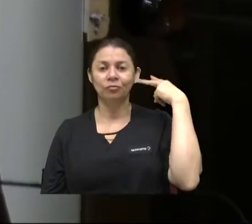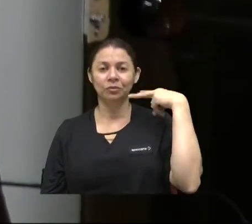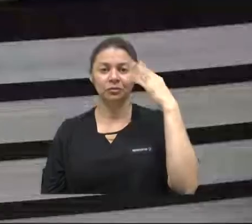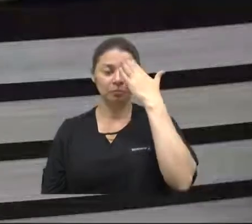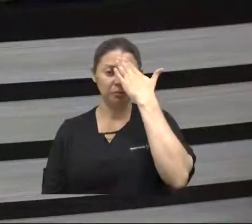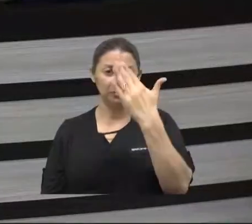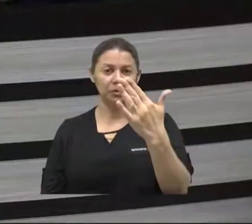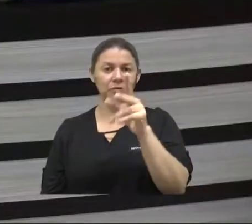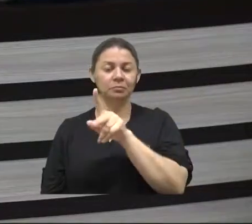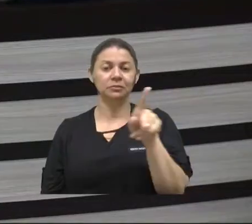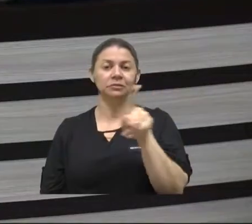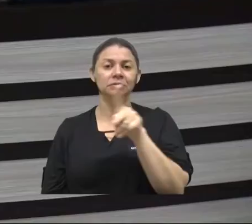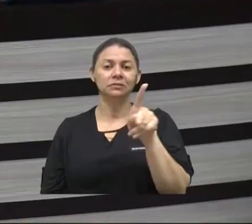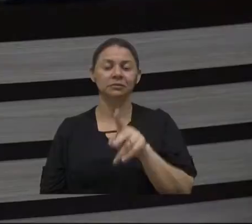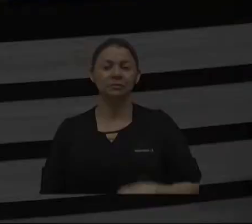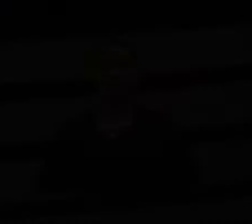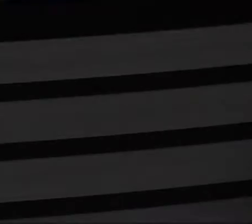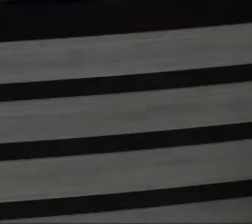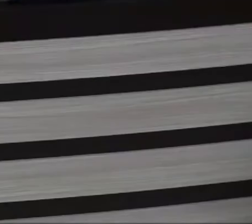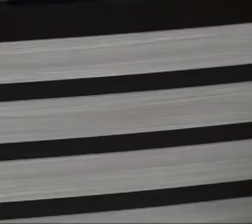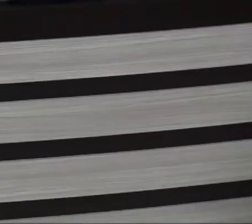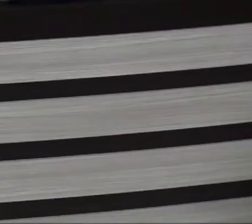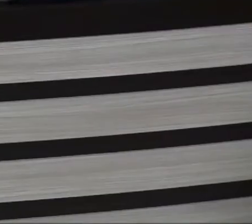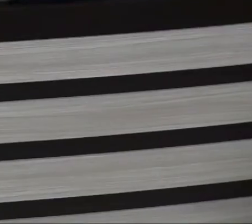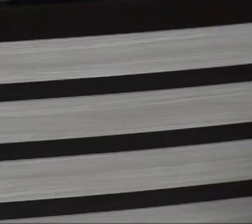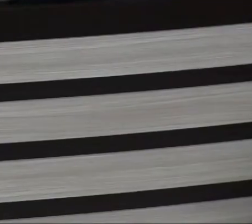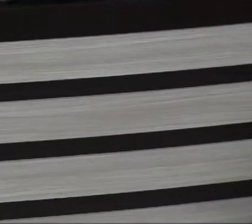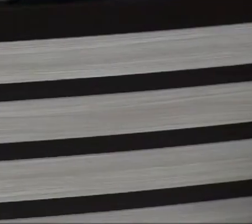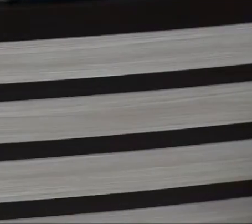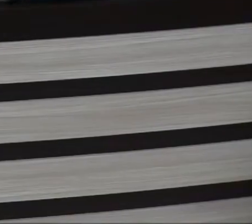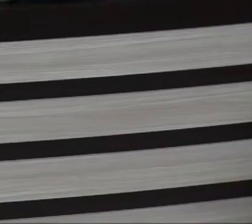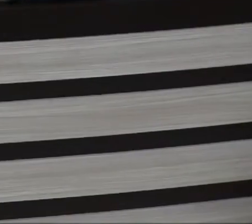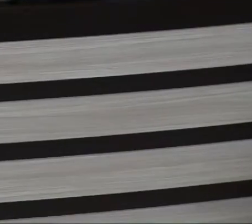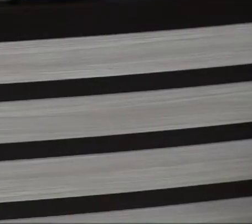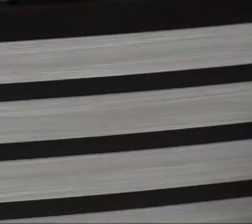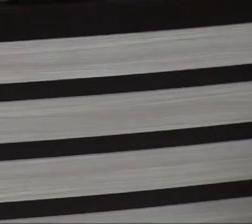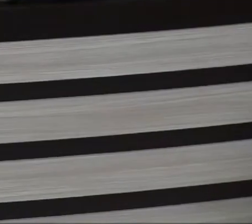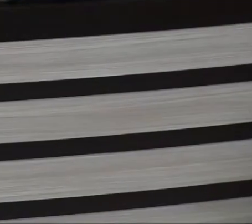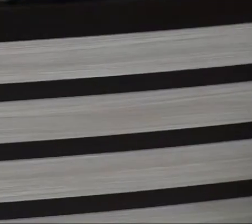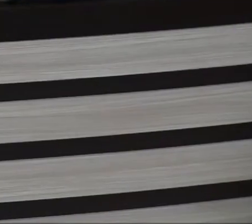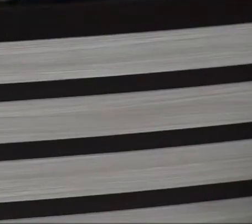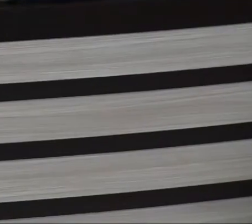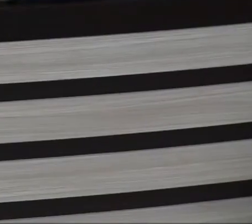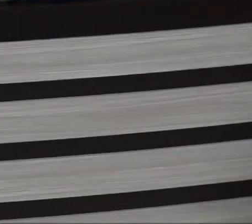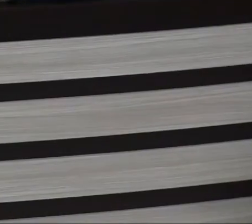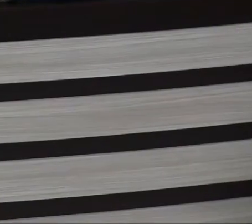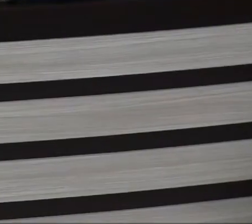A sessão está suspensa por um minuto. A sessão está reaberta.